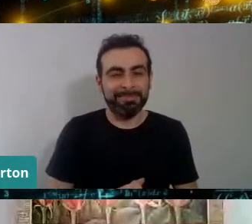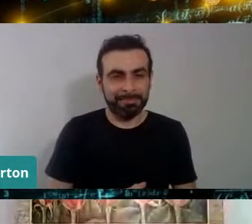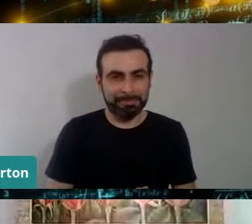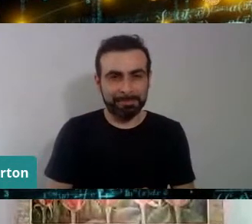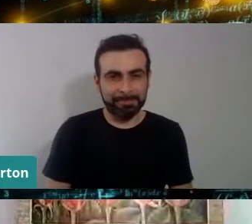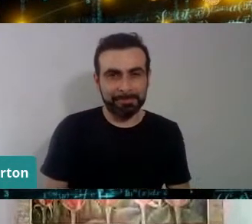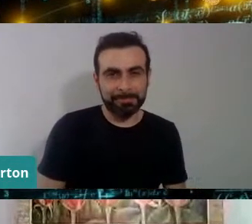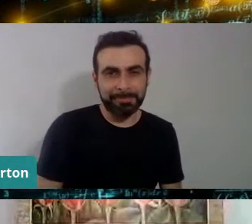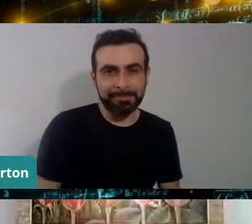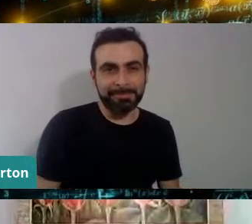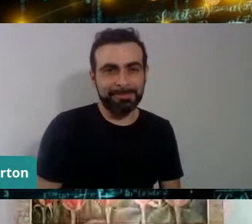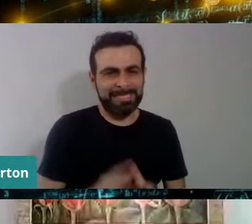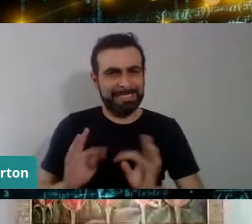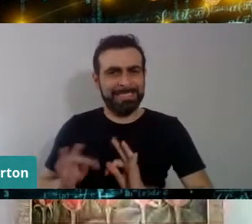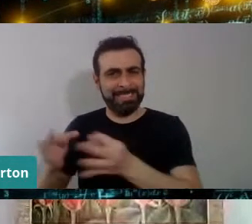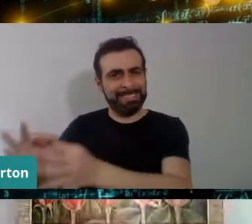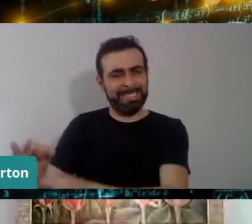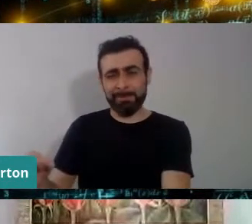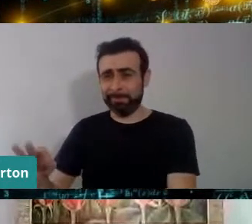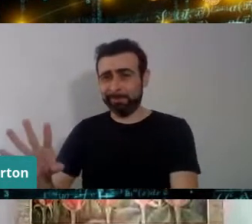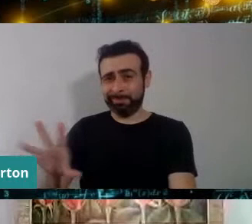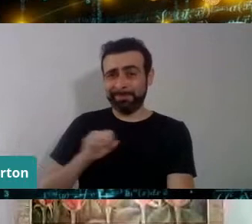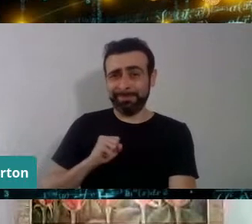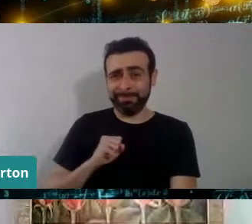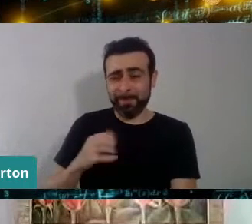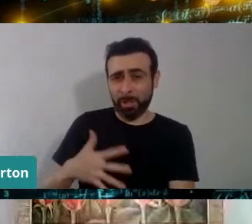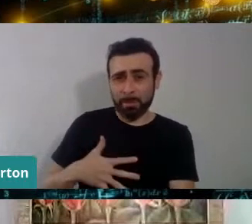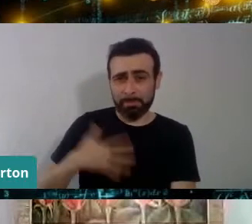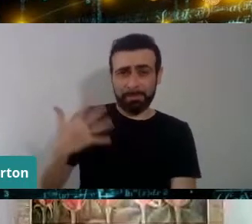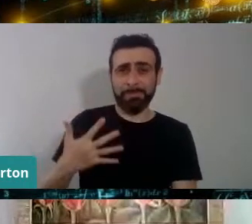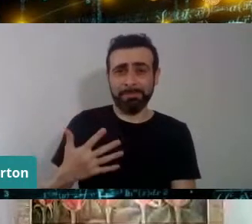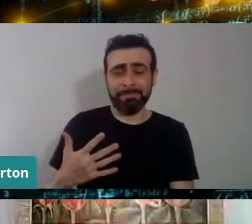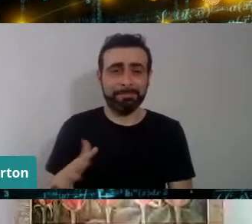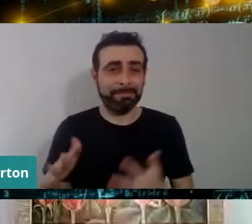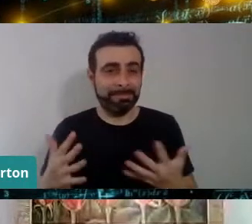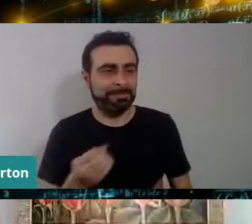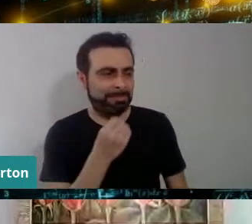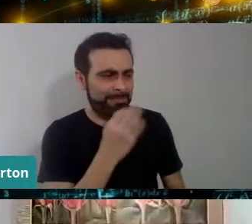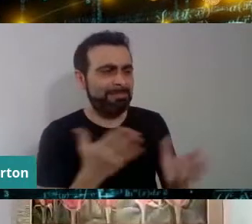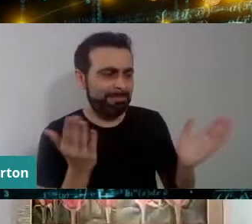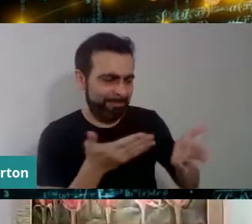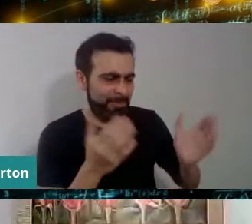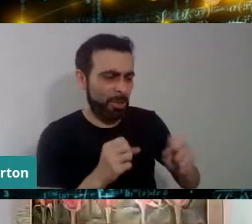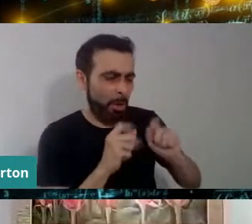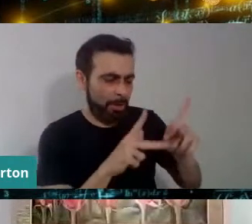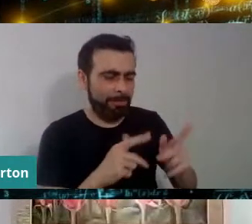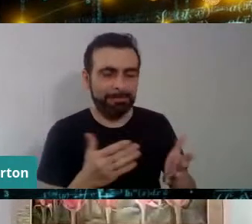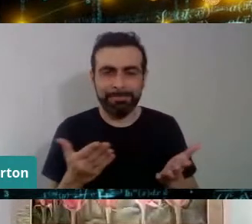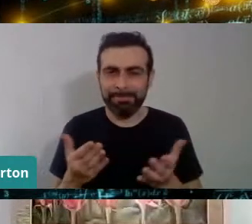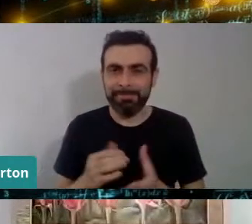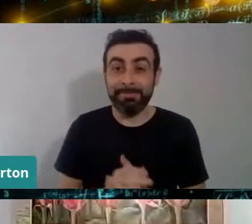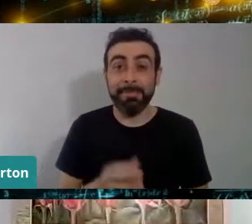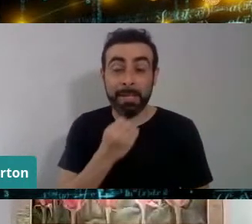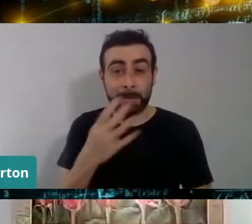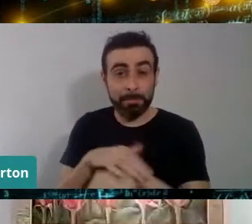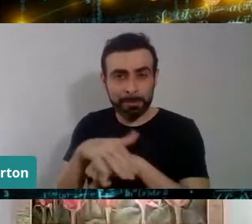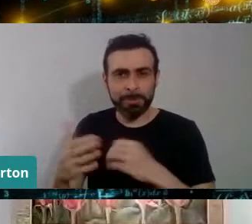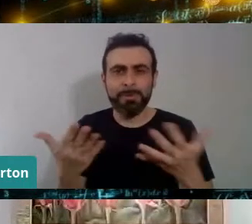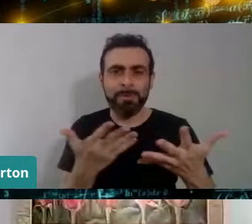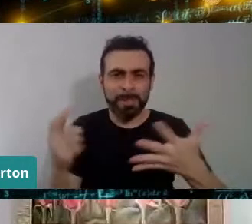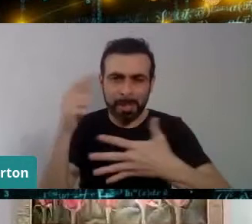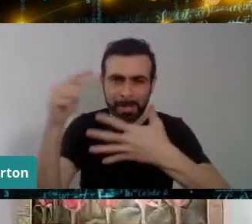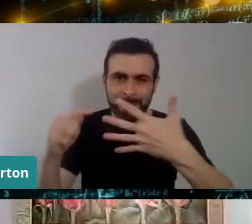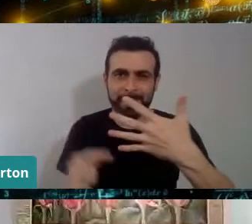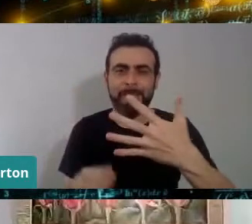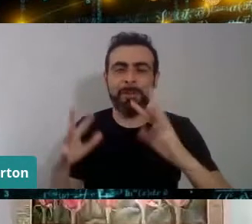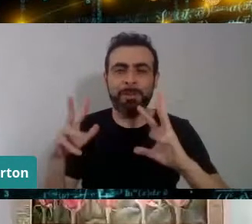acho que vai dar certo. Essas tecnologias, a gente pega a gente de surpresa. Como é que... Isso, agora está bom. Agora está bom. Bom. Uma boa noite a todos. Boa noite, professor José Carlos.